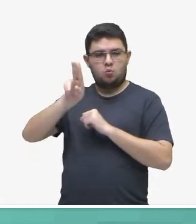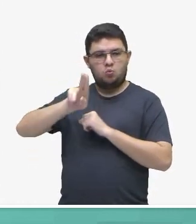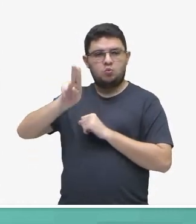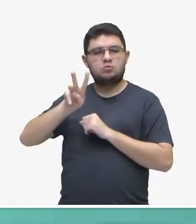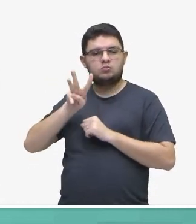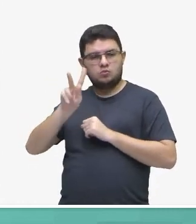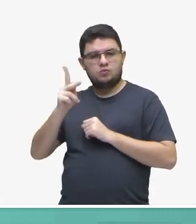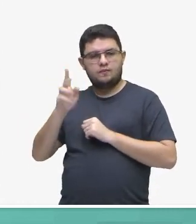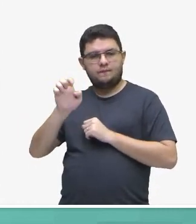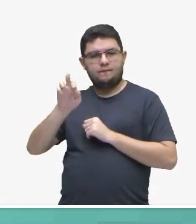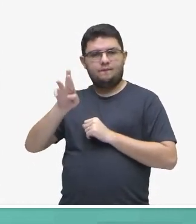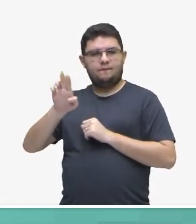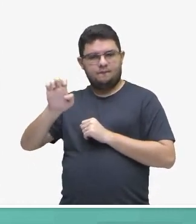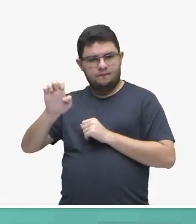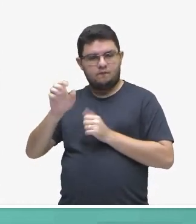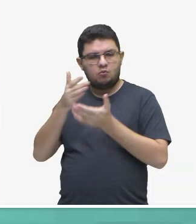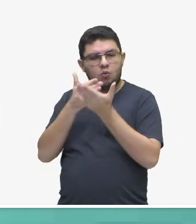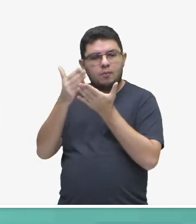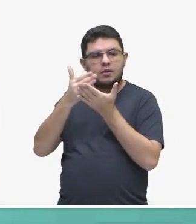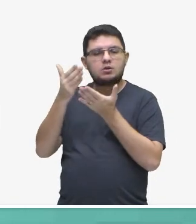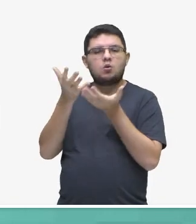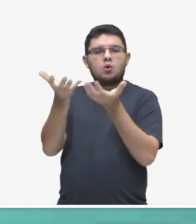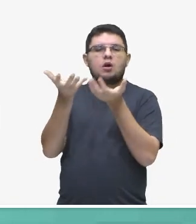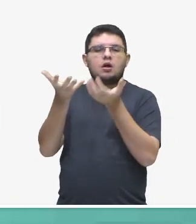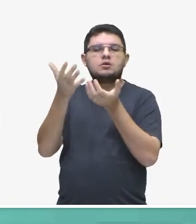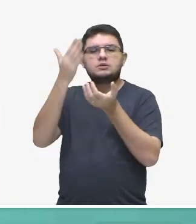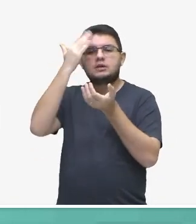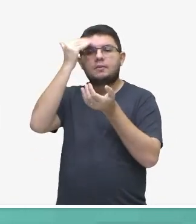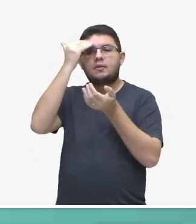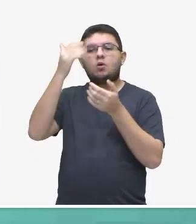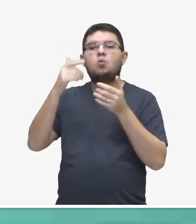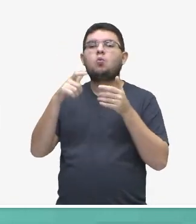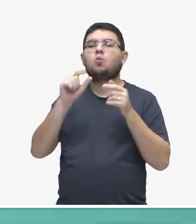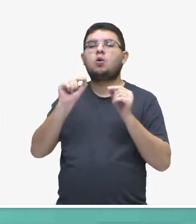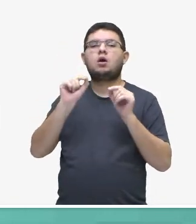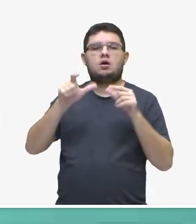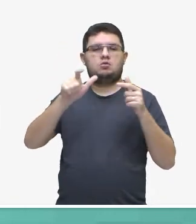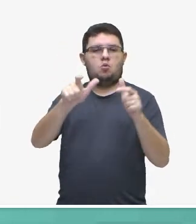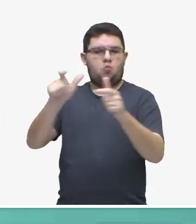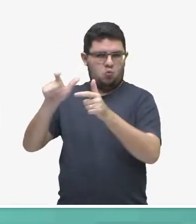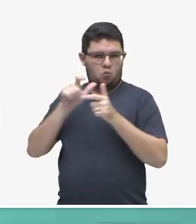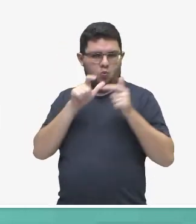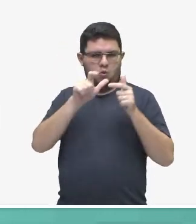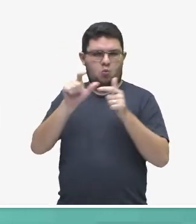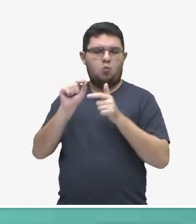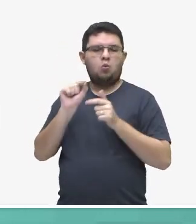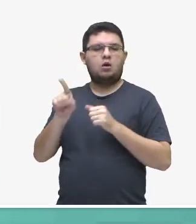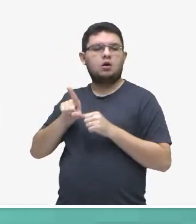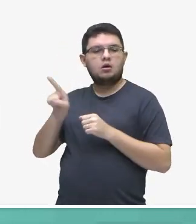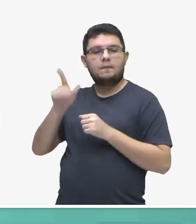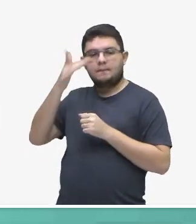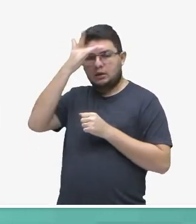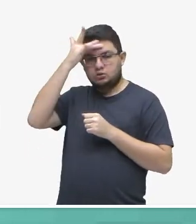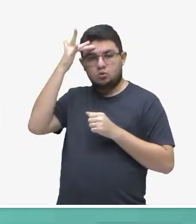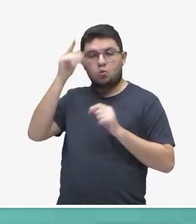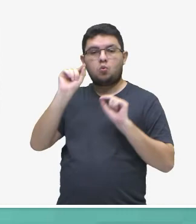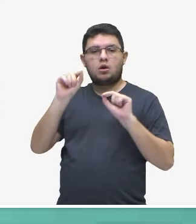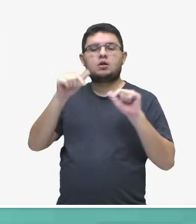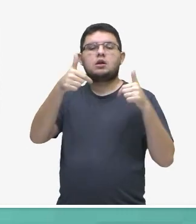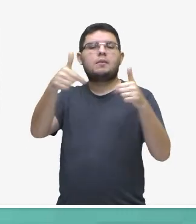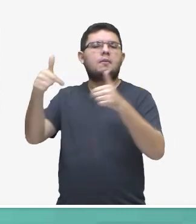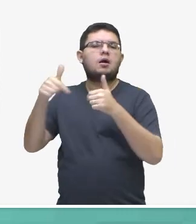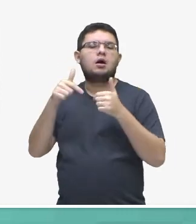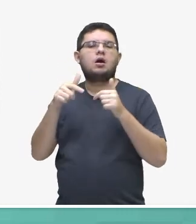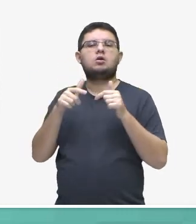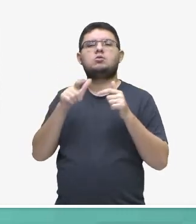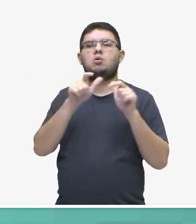frase, no simple present, eu quero saber a frequência, o local, né? De onde aquela pessoa trabalha. E ali